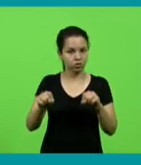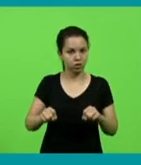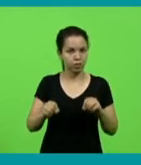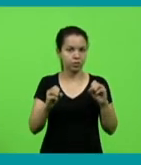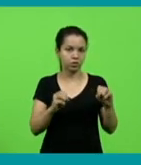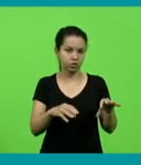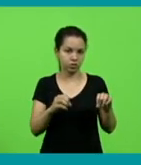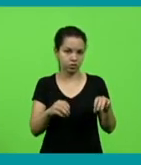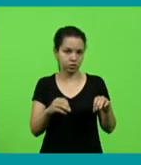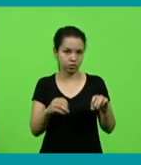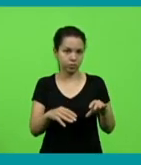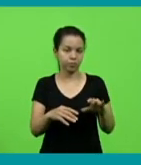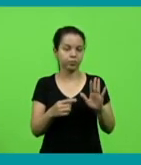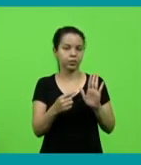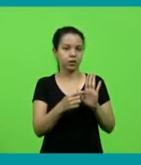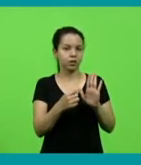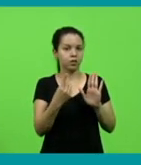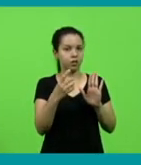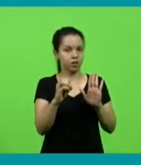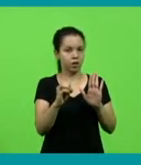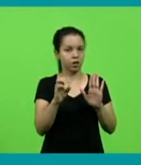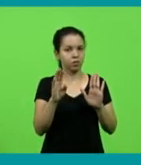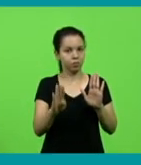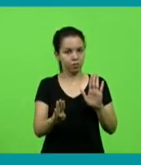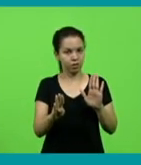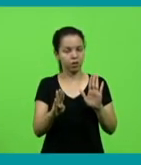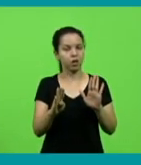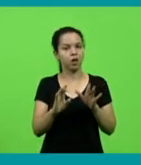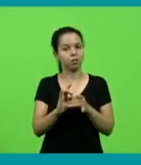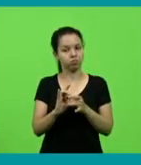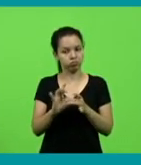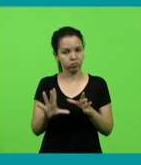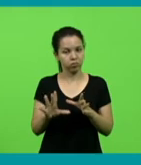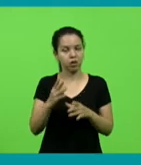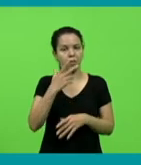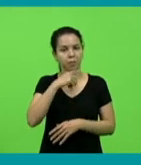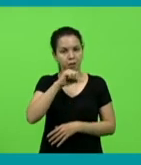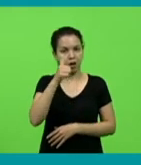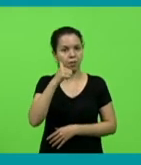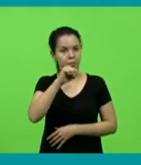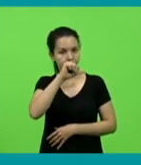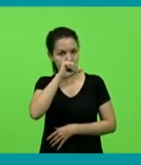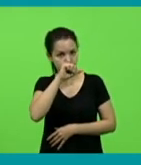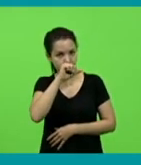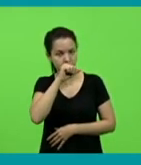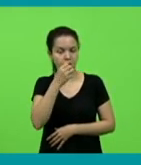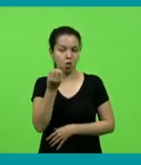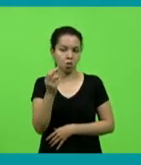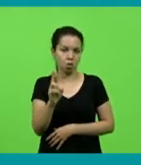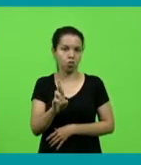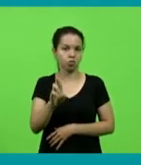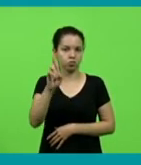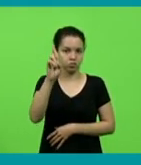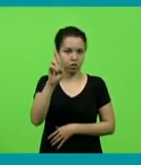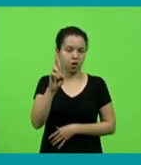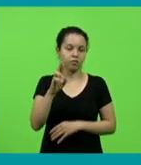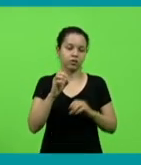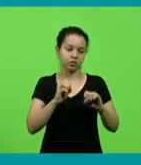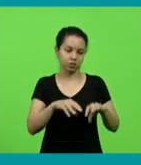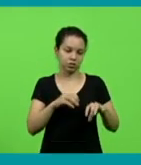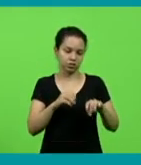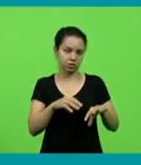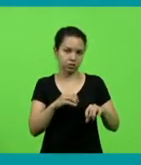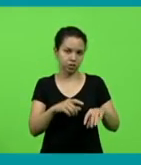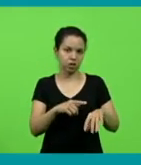né? No 10B, é plena liberdade de opção dos pais ou responsáveis entre a educação escolar